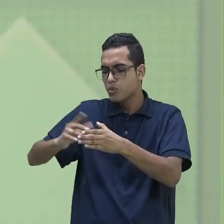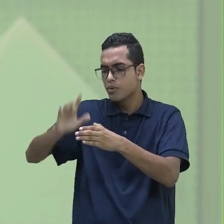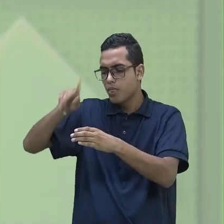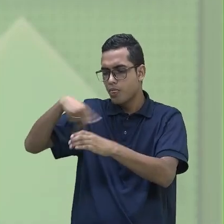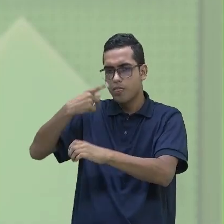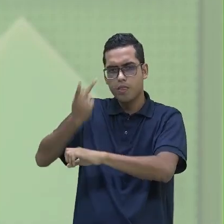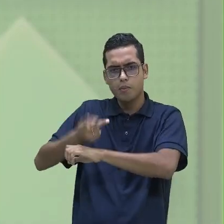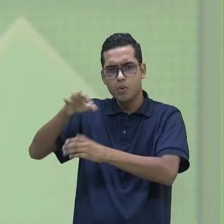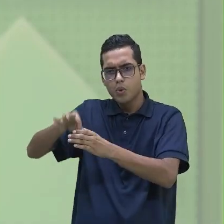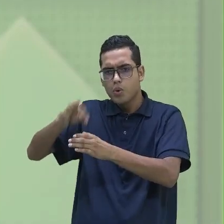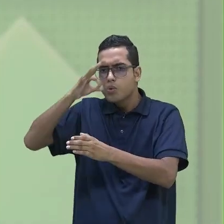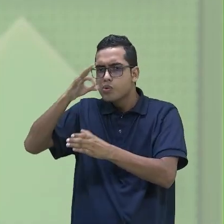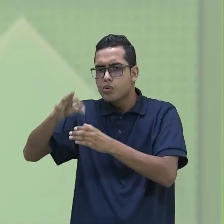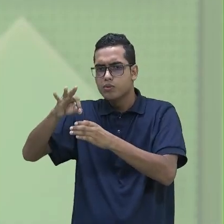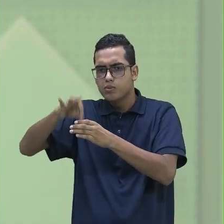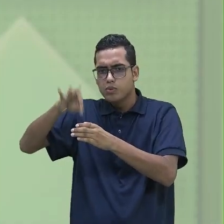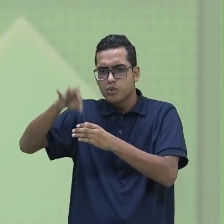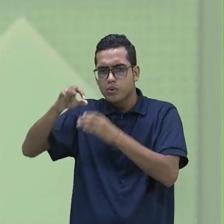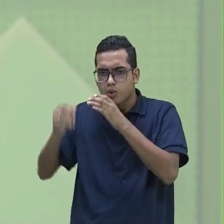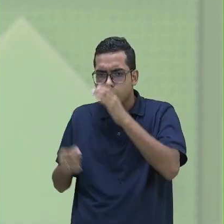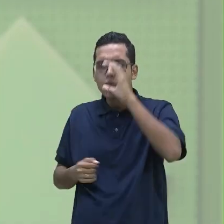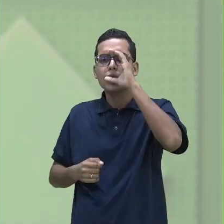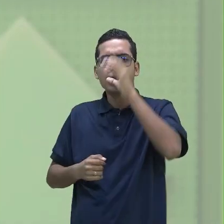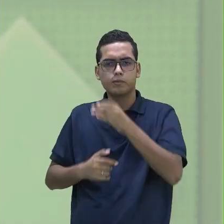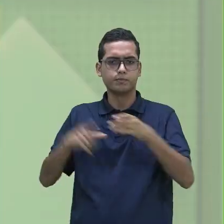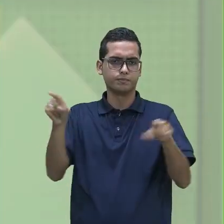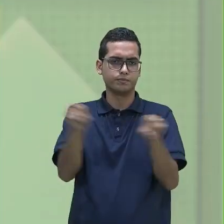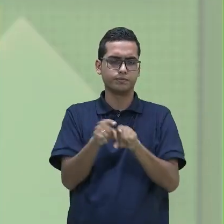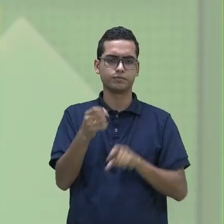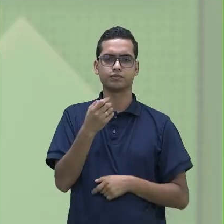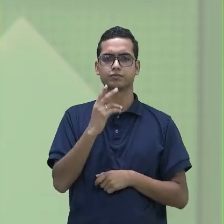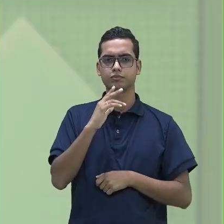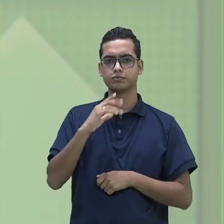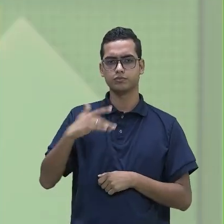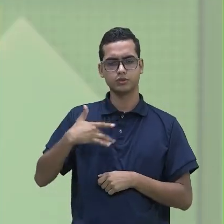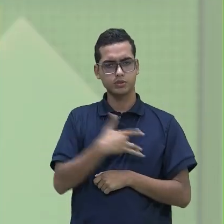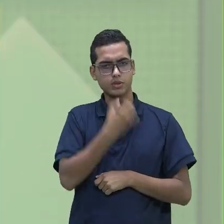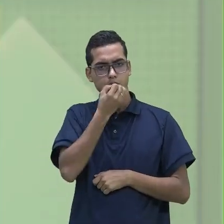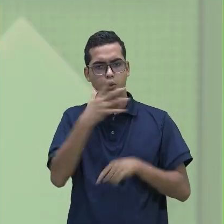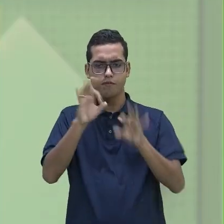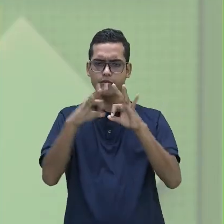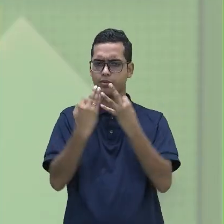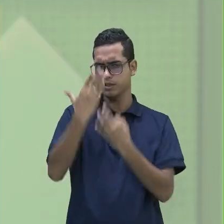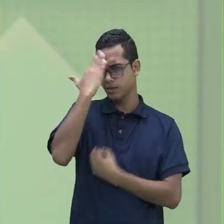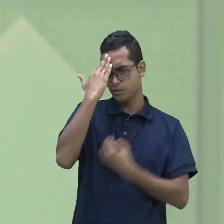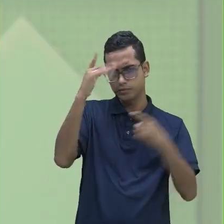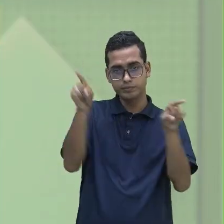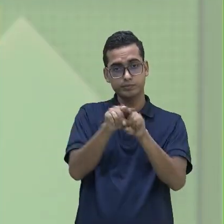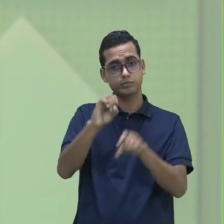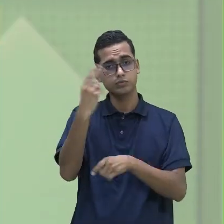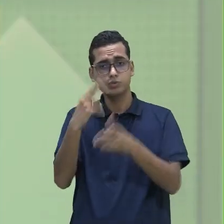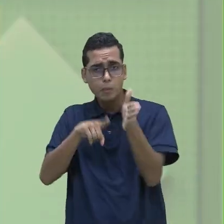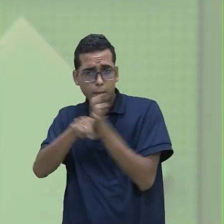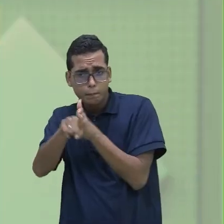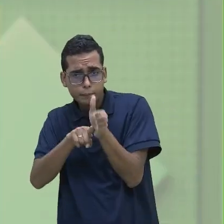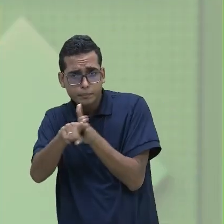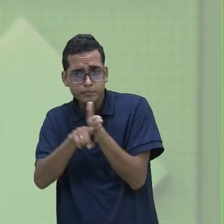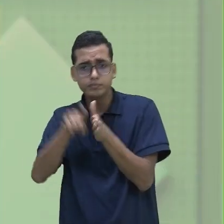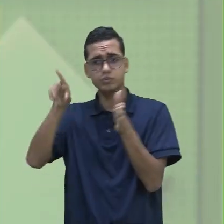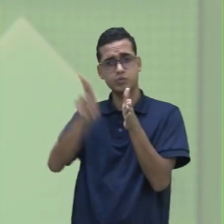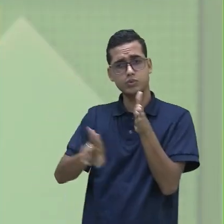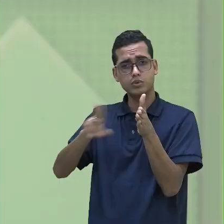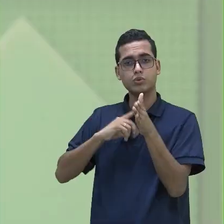uso, ou então pesquisas que são realizadas para que esses produtos